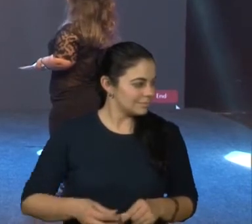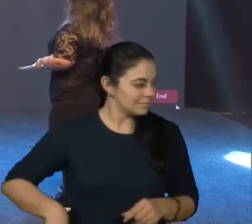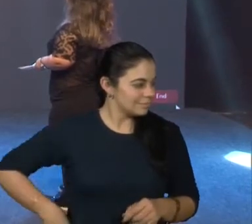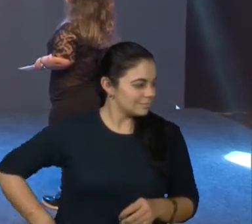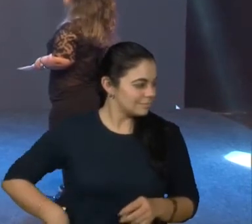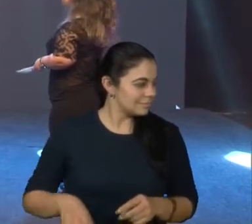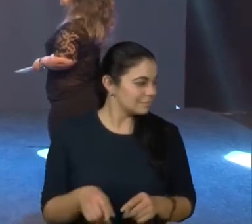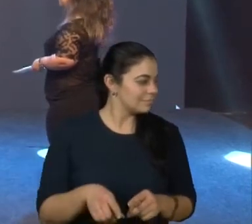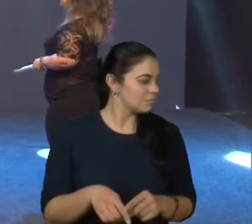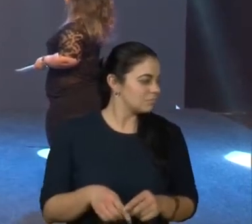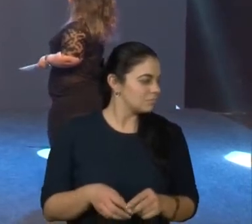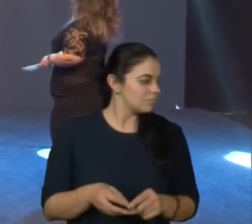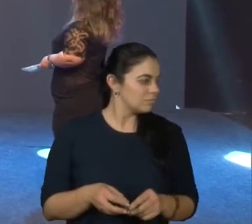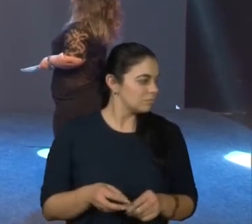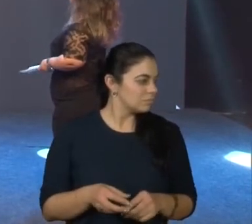Pedi para você